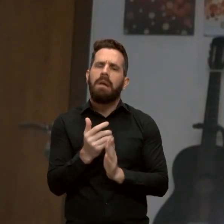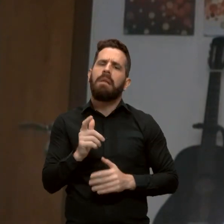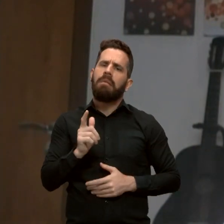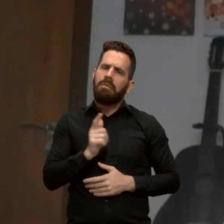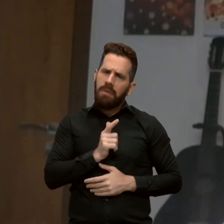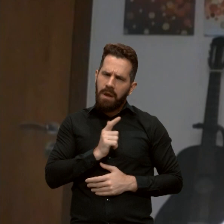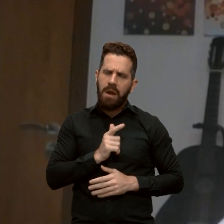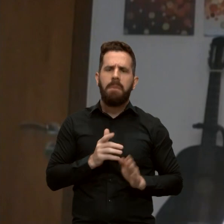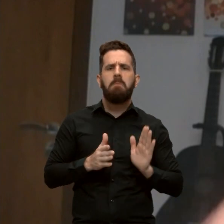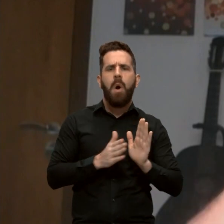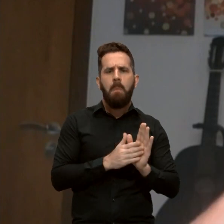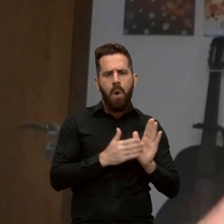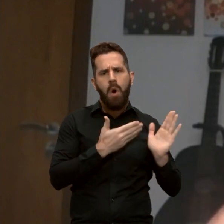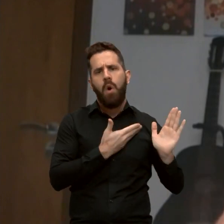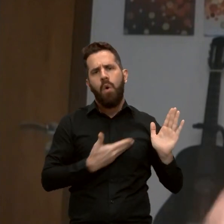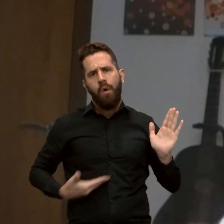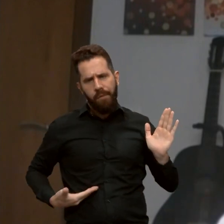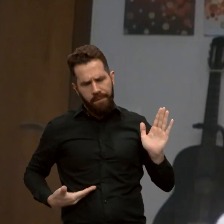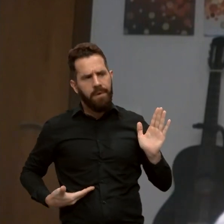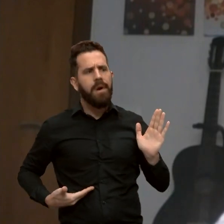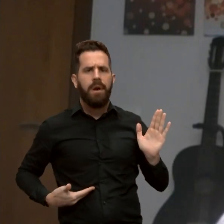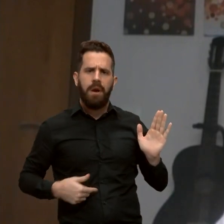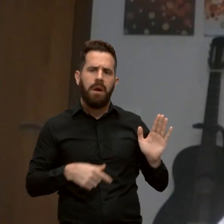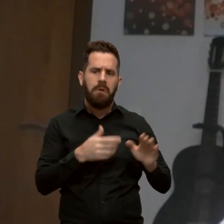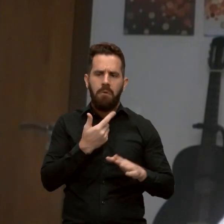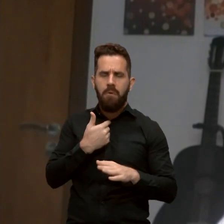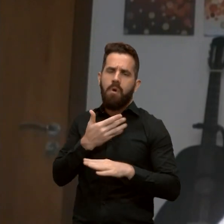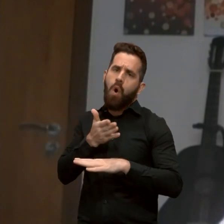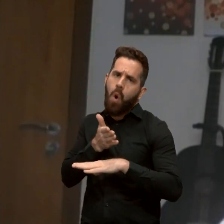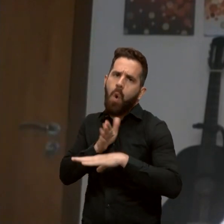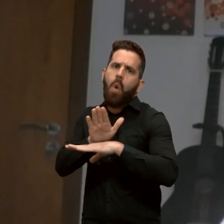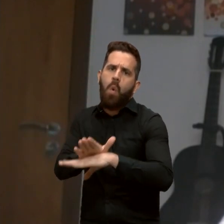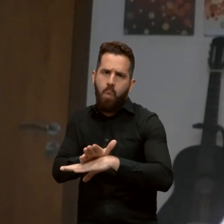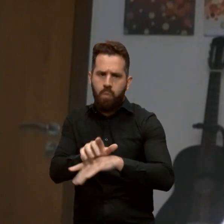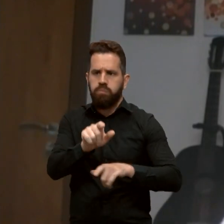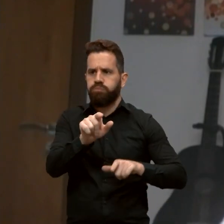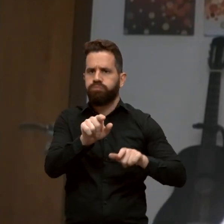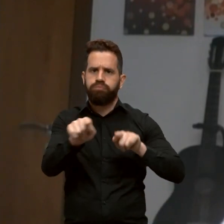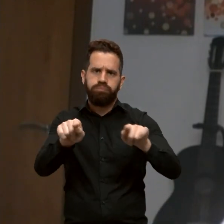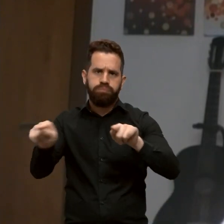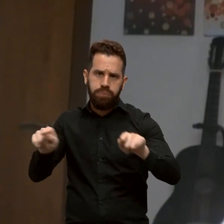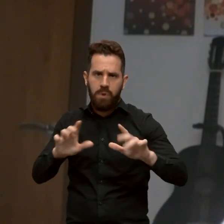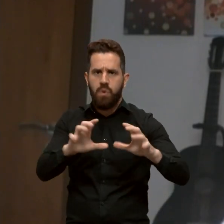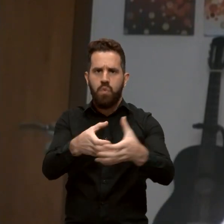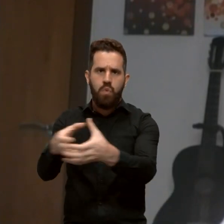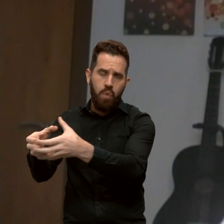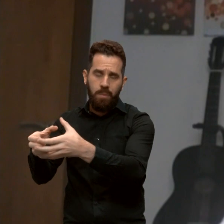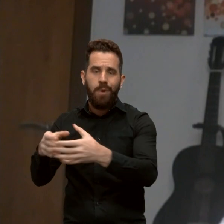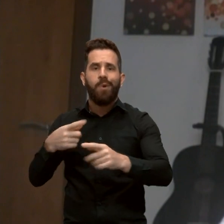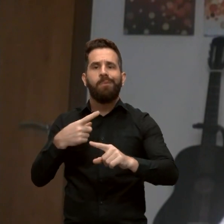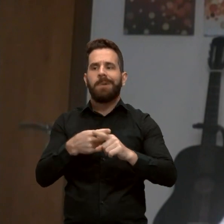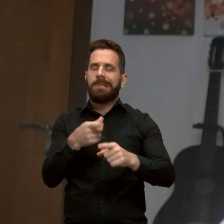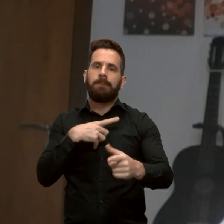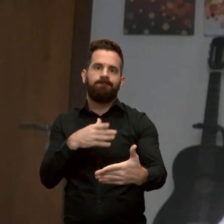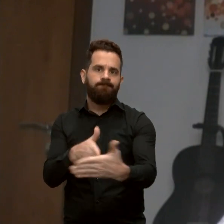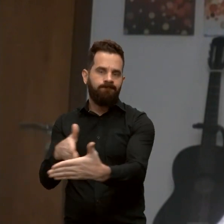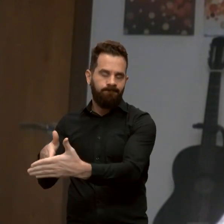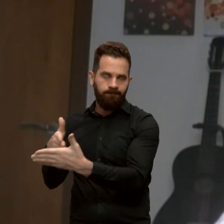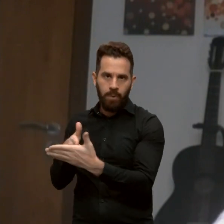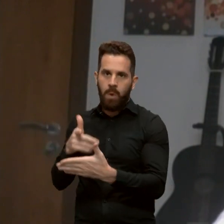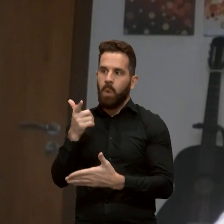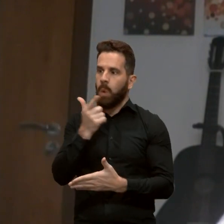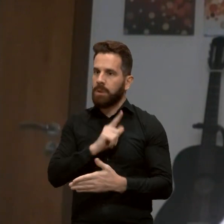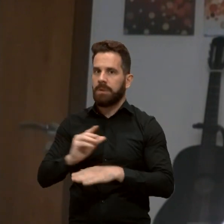que seriam para favorecer esses grupos, né, e que eles têm muitas dificuldades de acesso, né. Então, por exemplo,